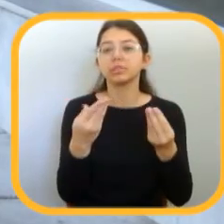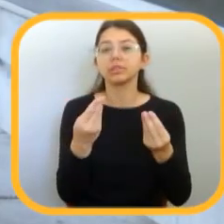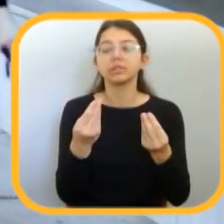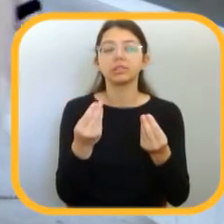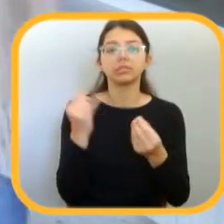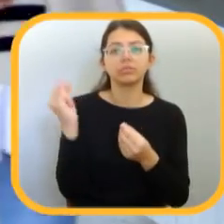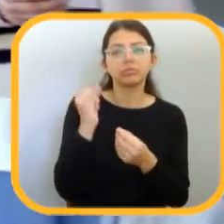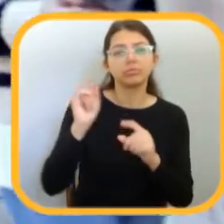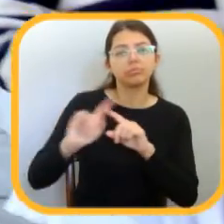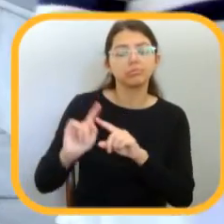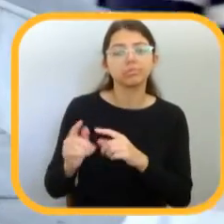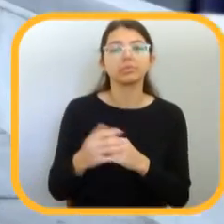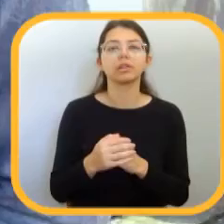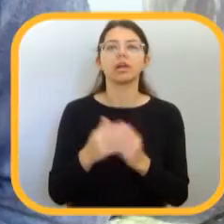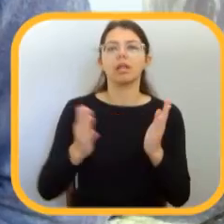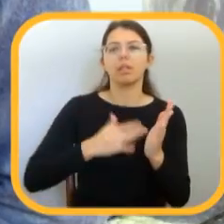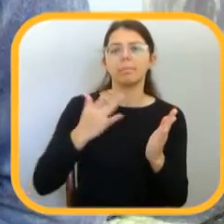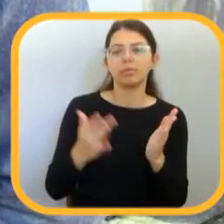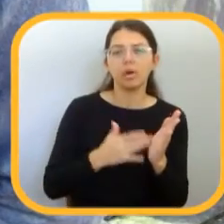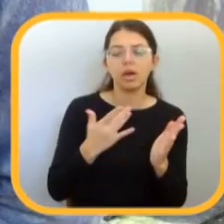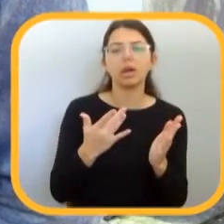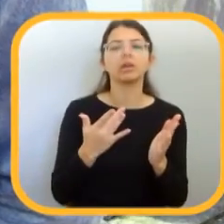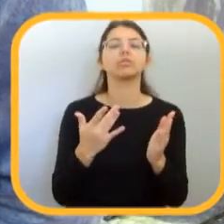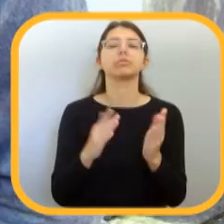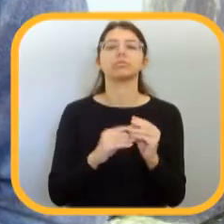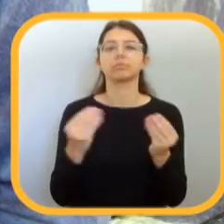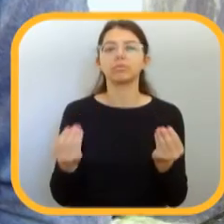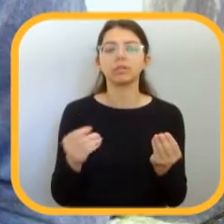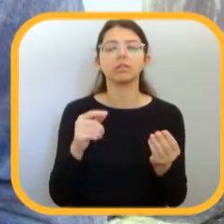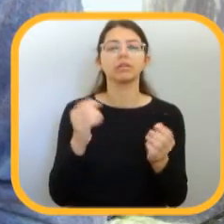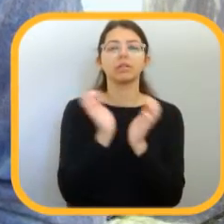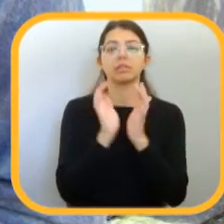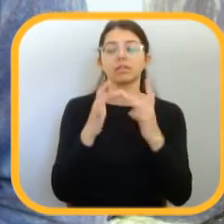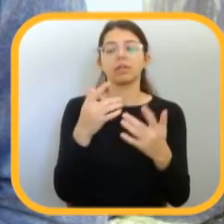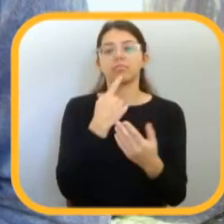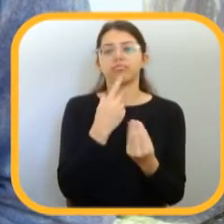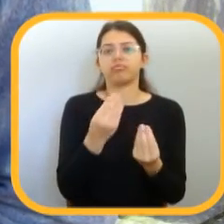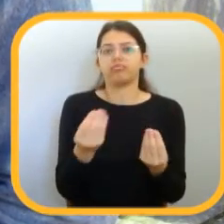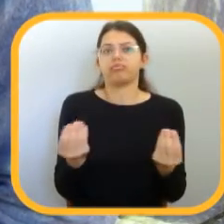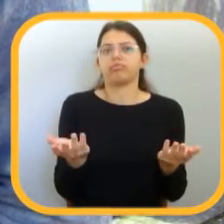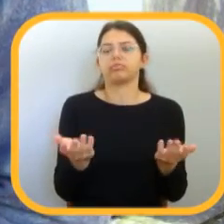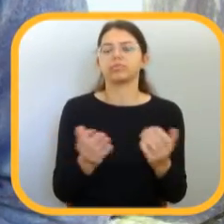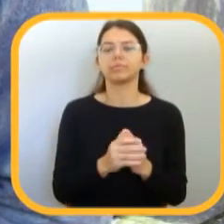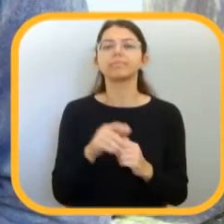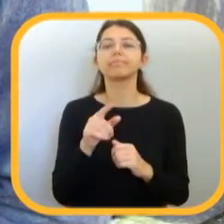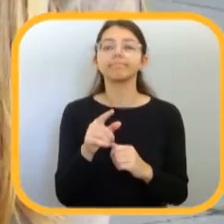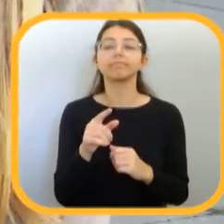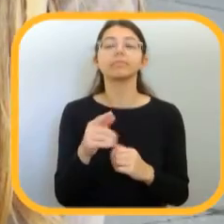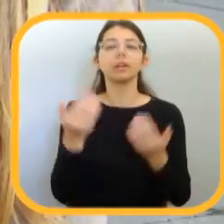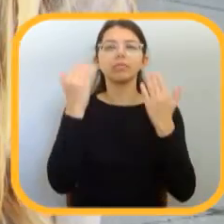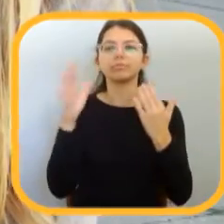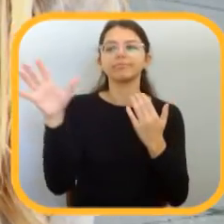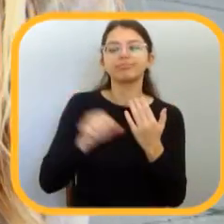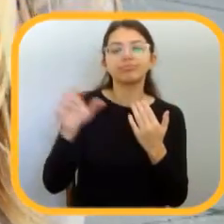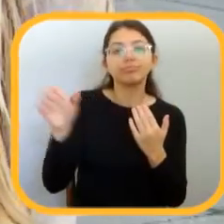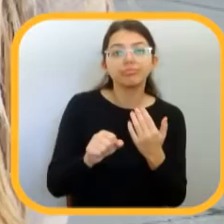sites institucionais. Bastantes manuais, a internet hoje em dia está bastante avançada nesse ponto. A fonte